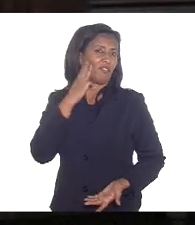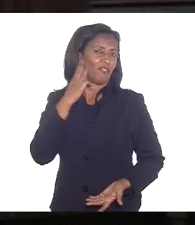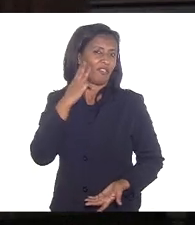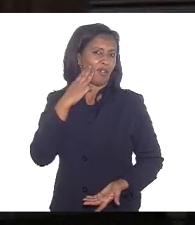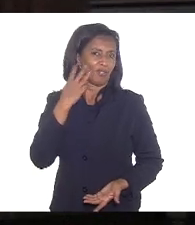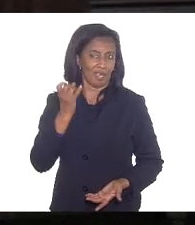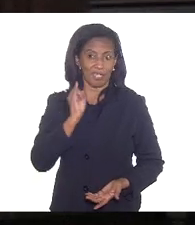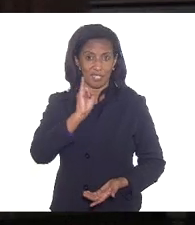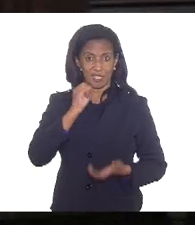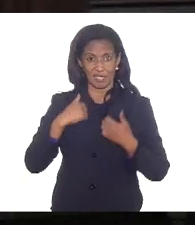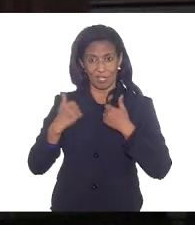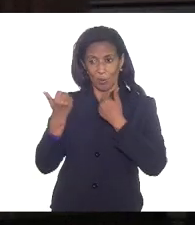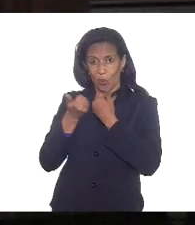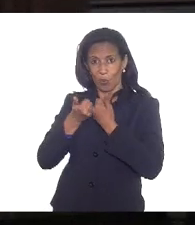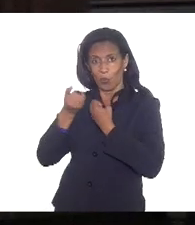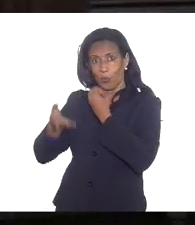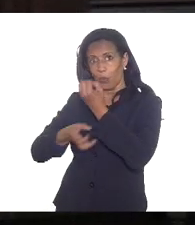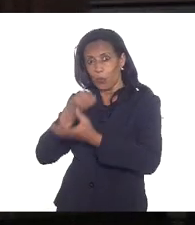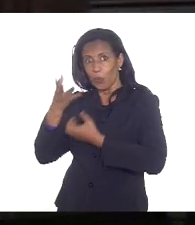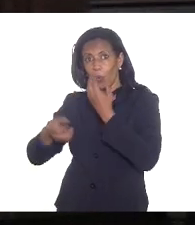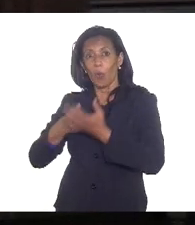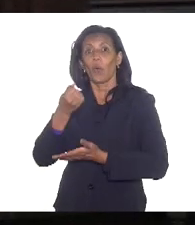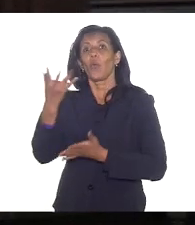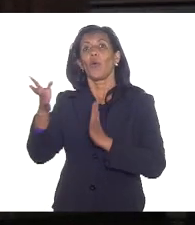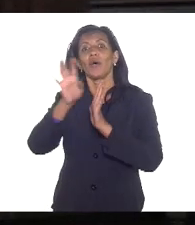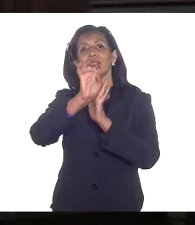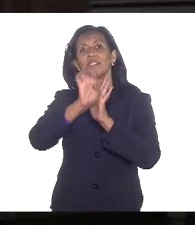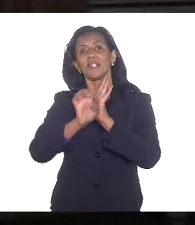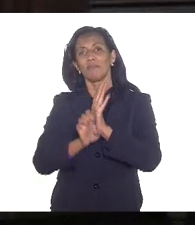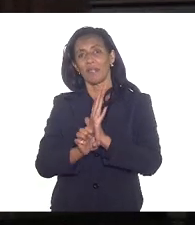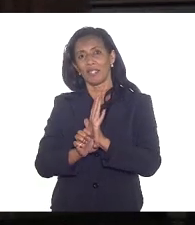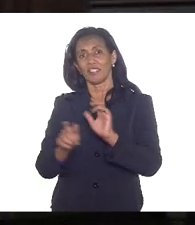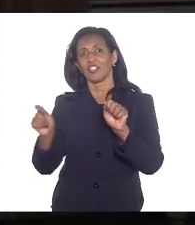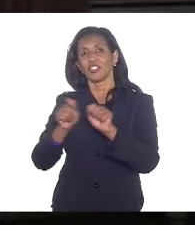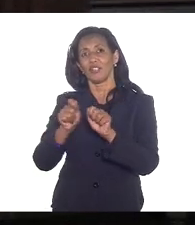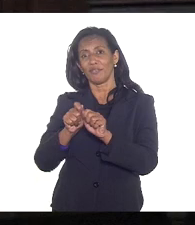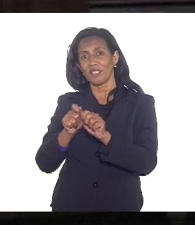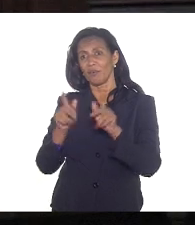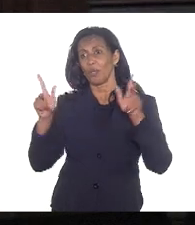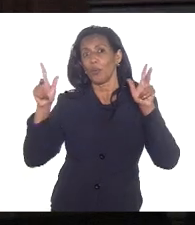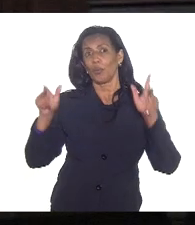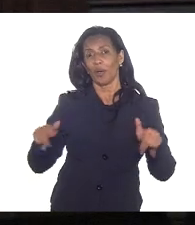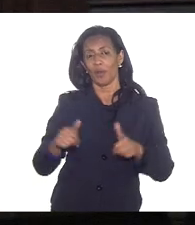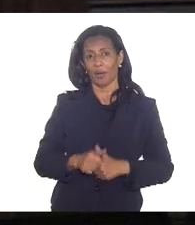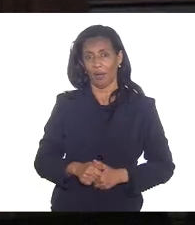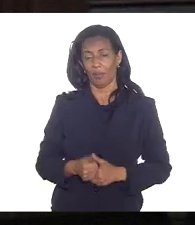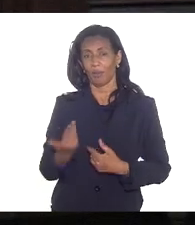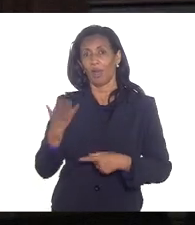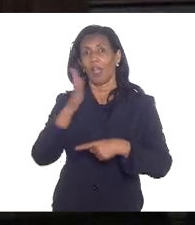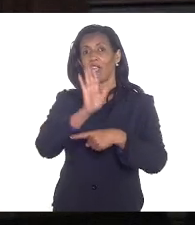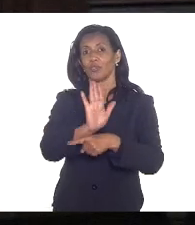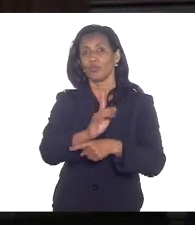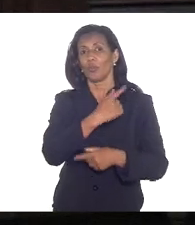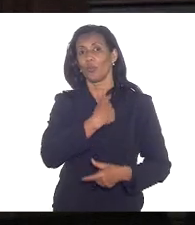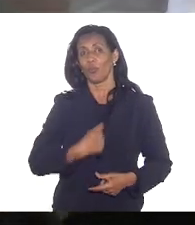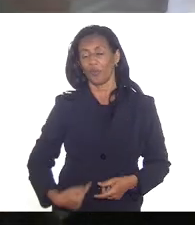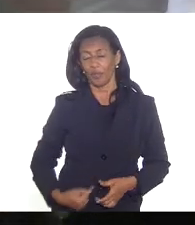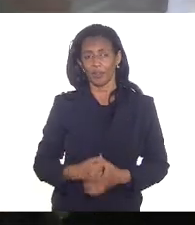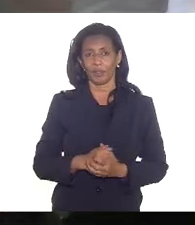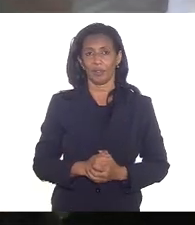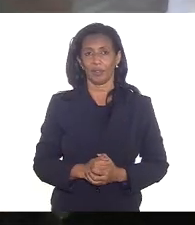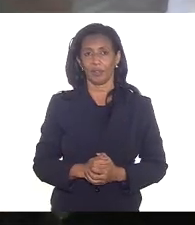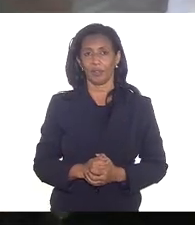se conta quantas e vendas nós já fizemos desse tipo para ajudar o governo